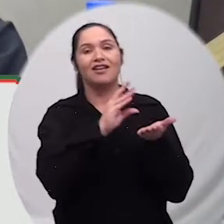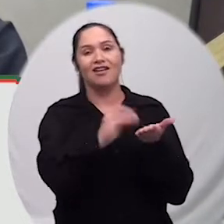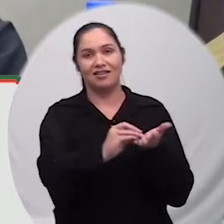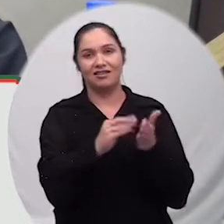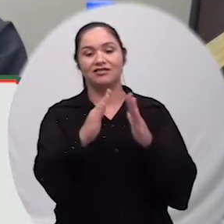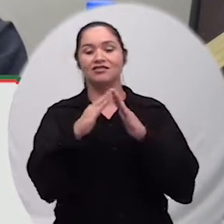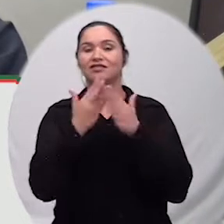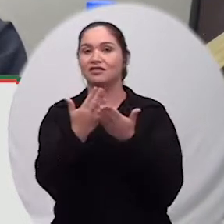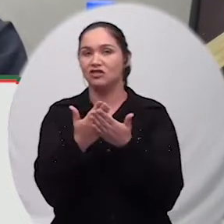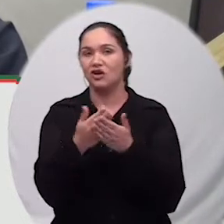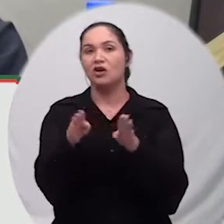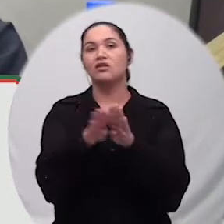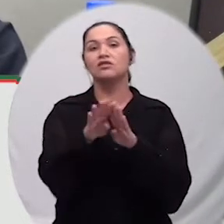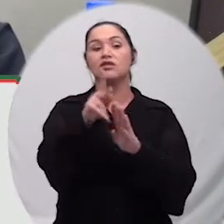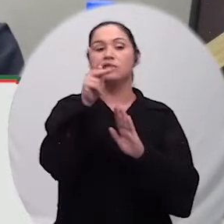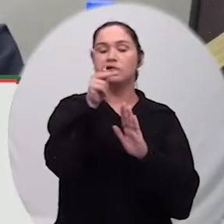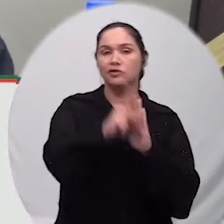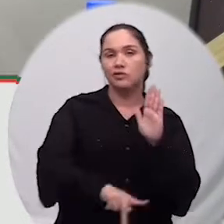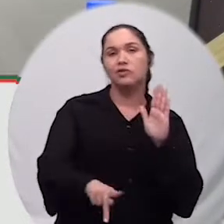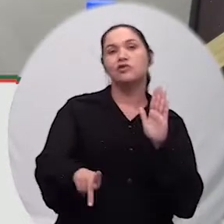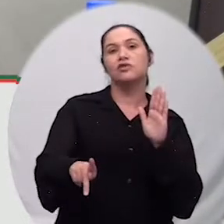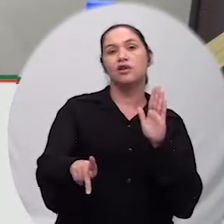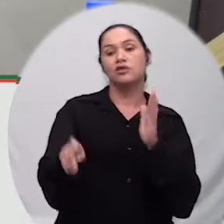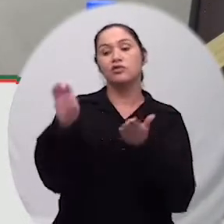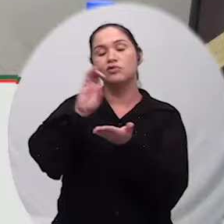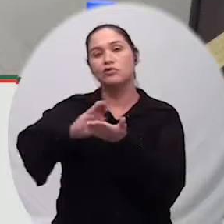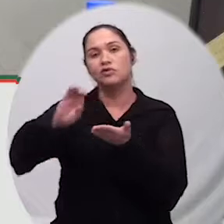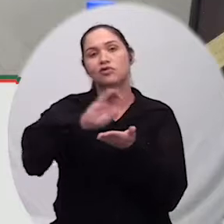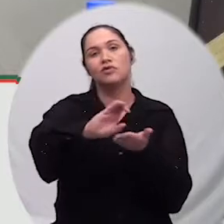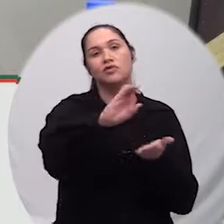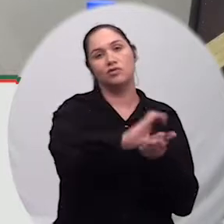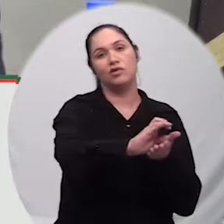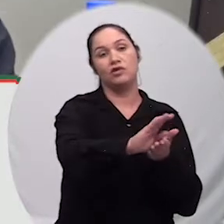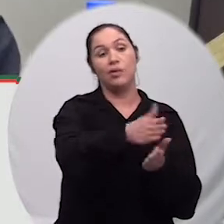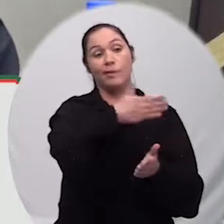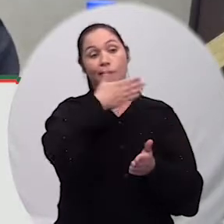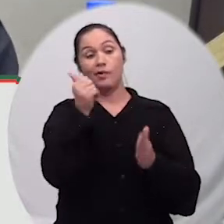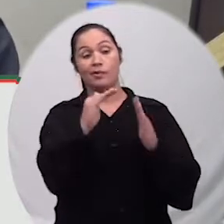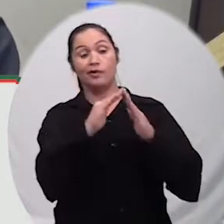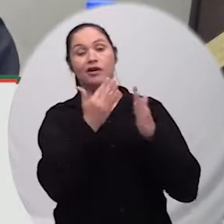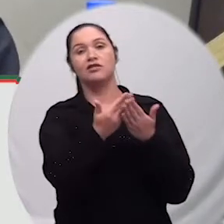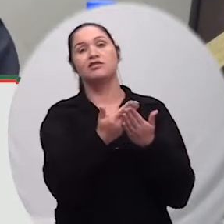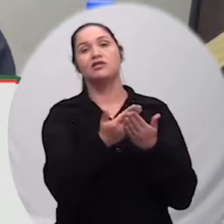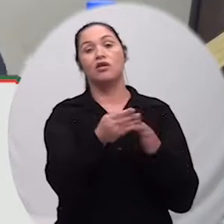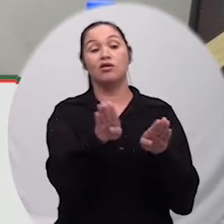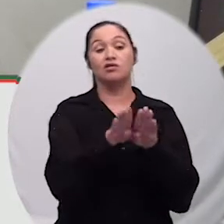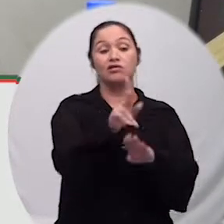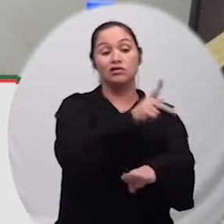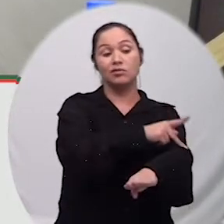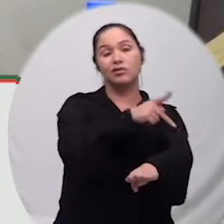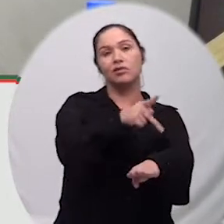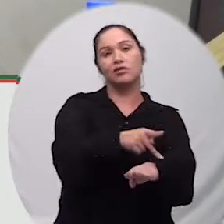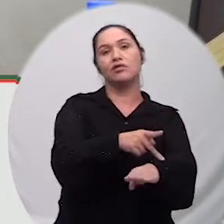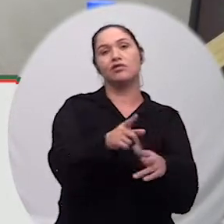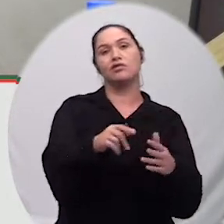Criciúma, dos seus projetos de investimento em manutenção e melhorias de infraestrutura física e pedagógica.